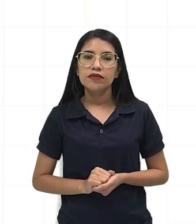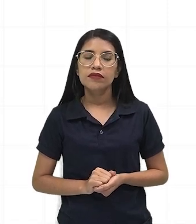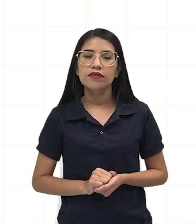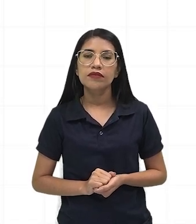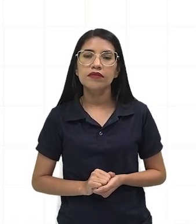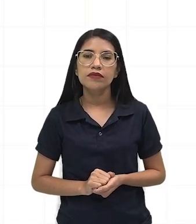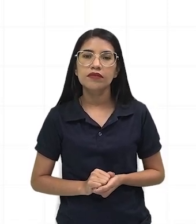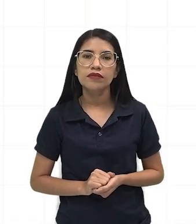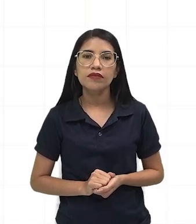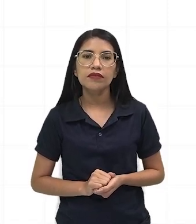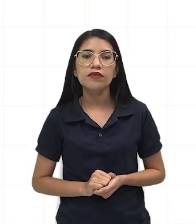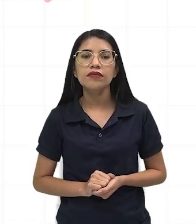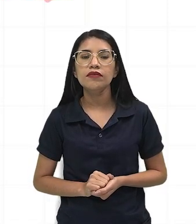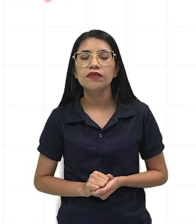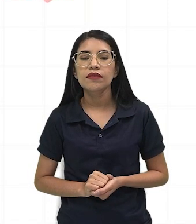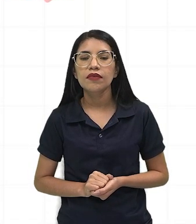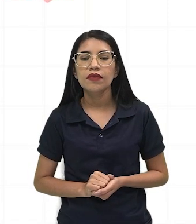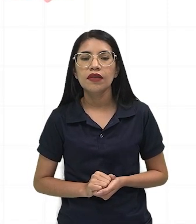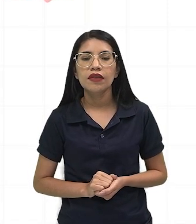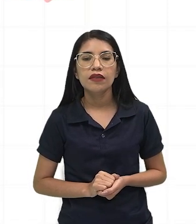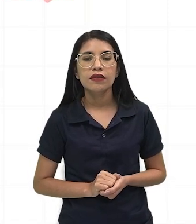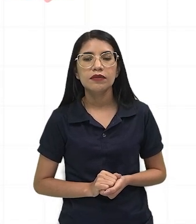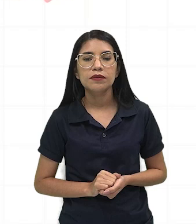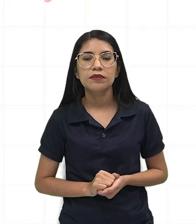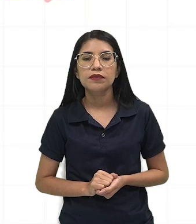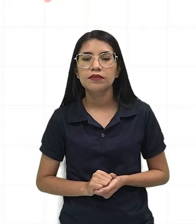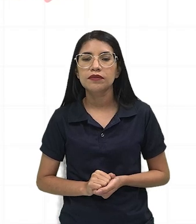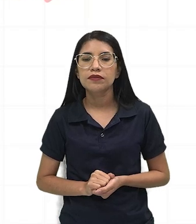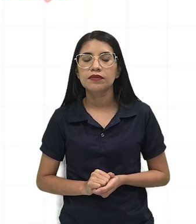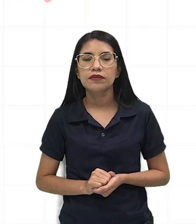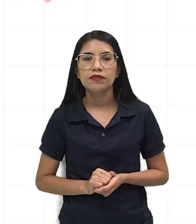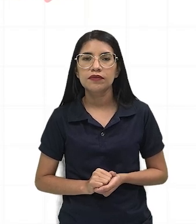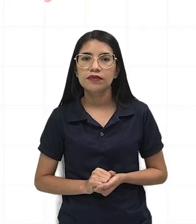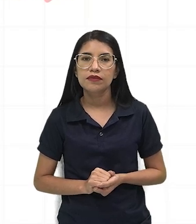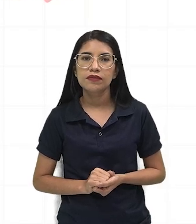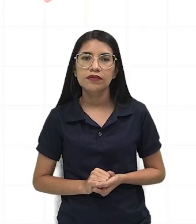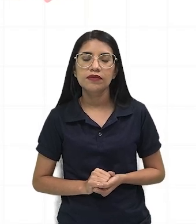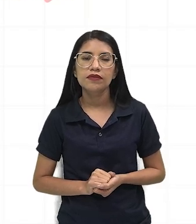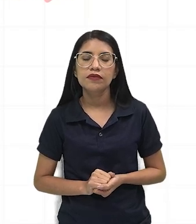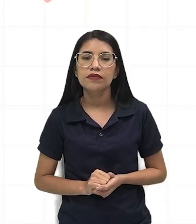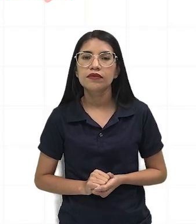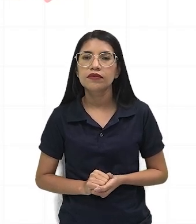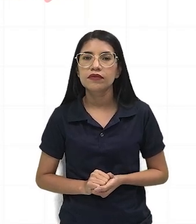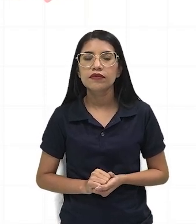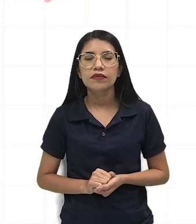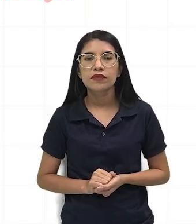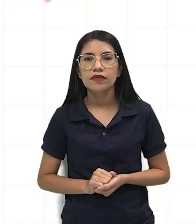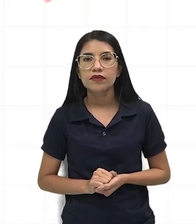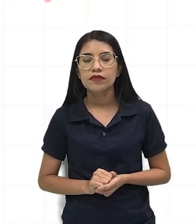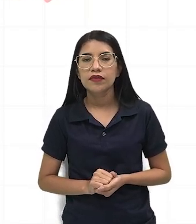8,3. Depois de 8,3, o que você tem? Você tem